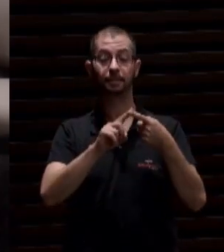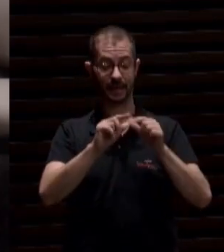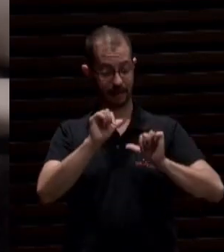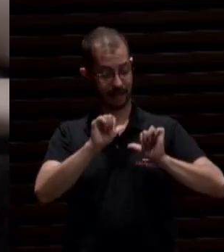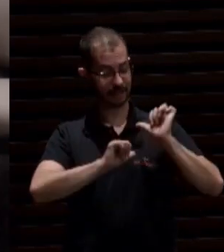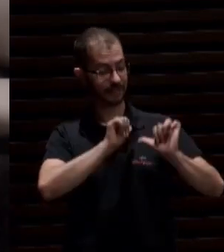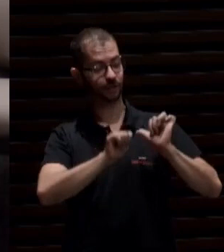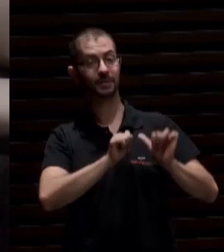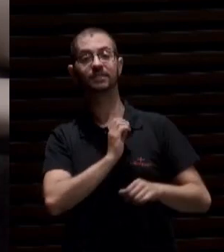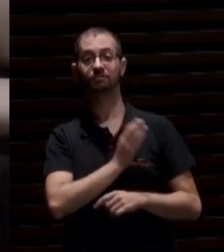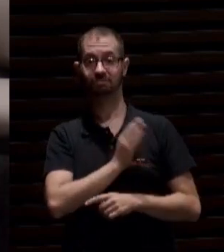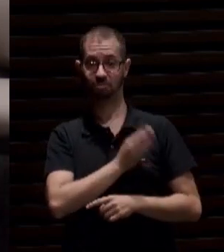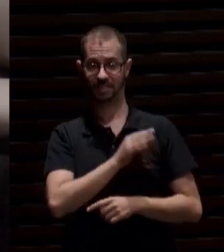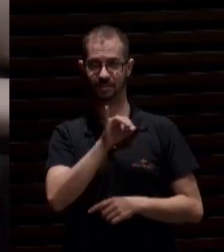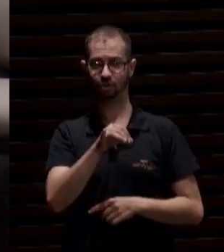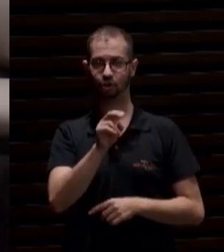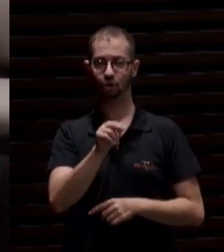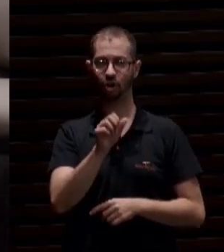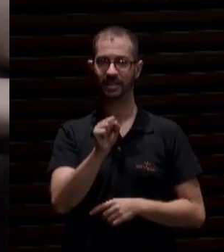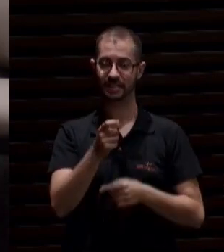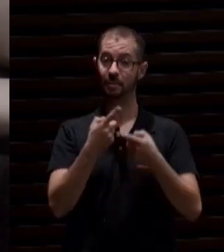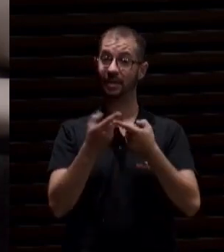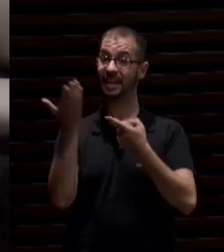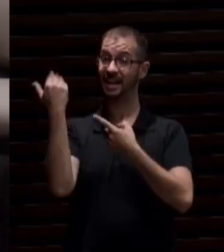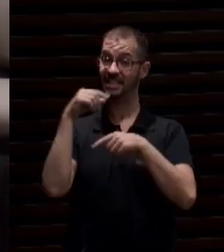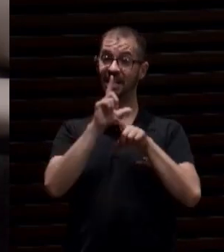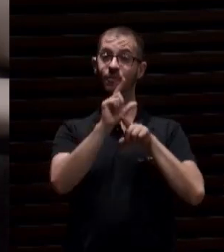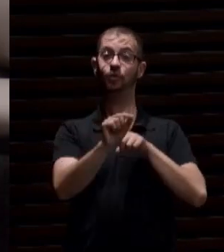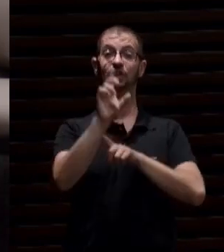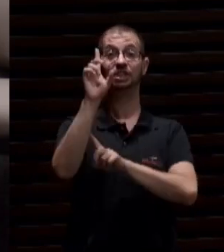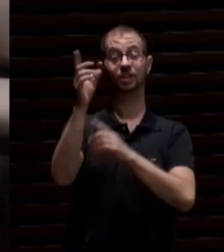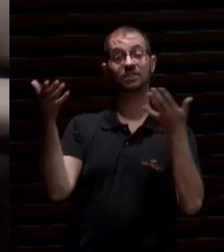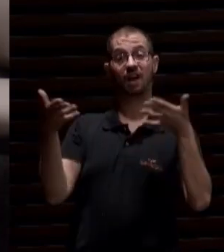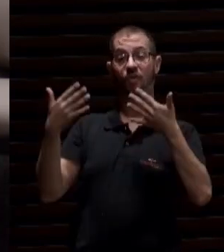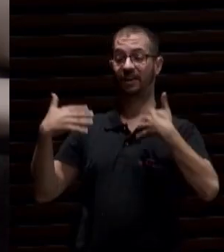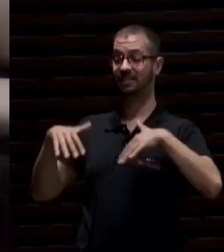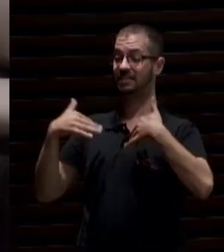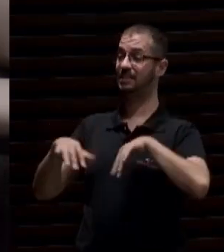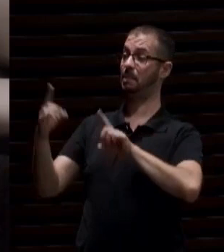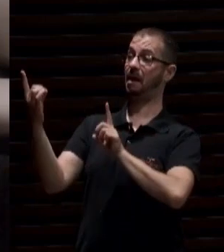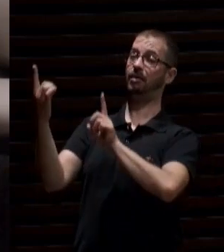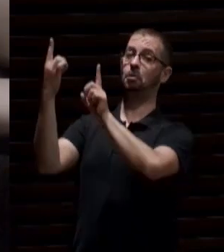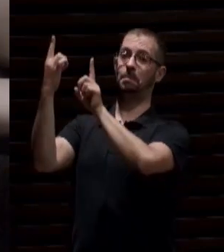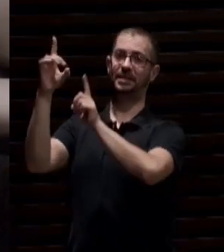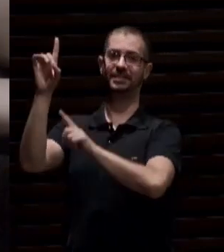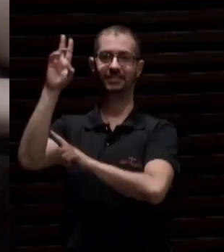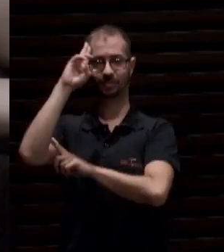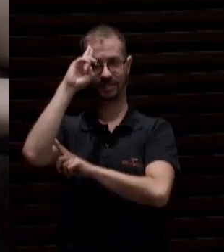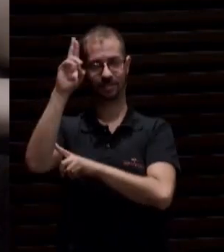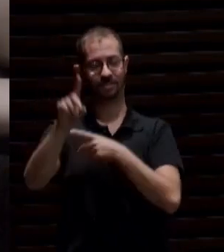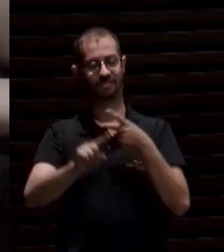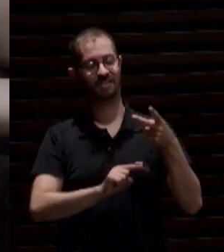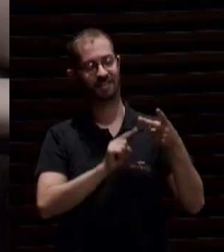transformação no coração de Jonas, porque até então, se ele fugia de Deus, agora ele está desesperado pela presença do Senhor. E a segunda